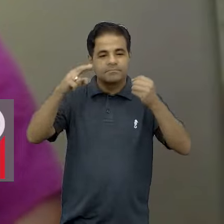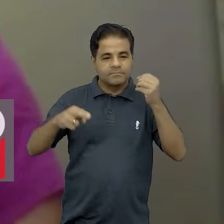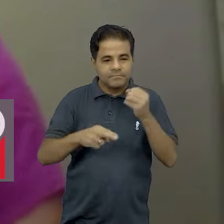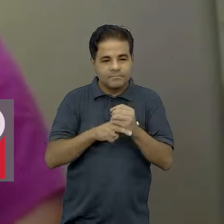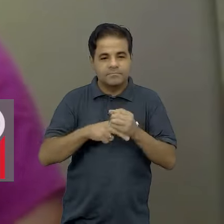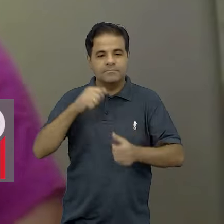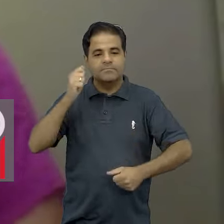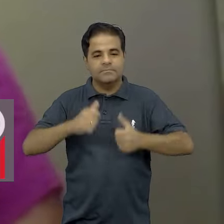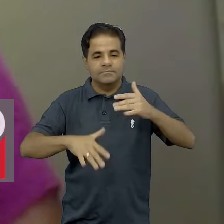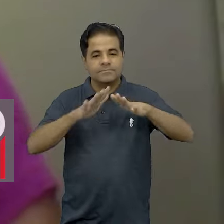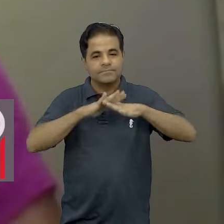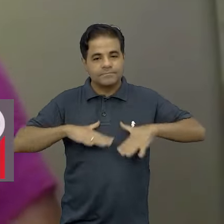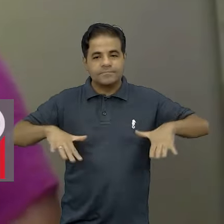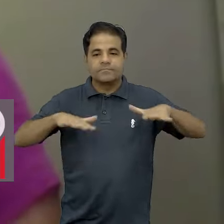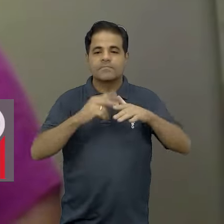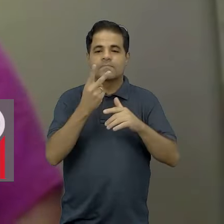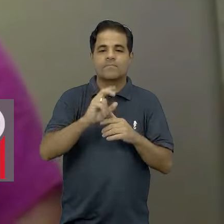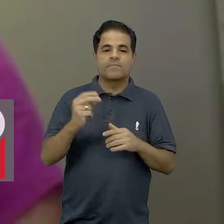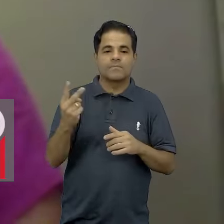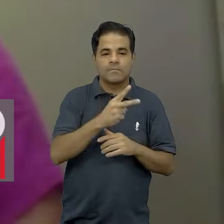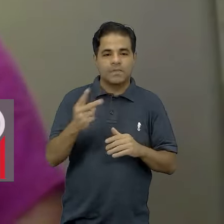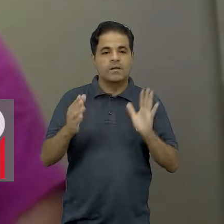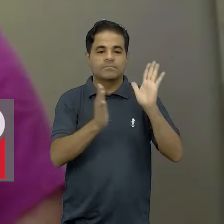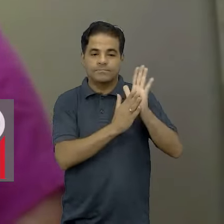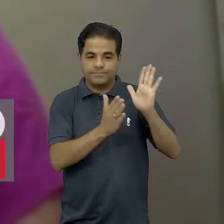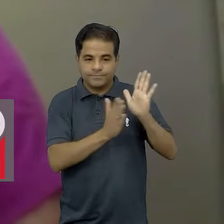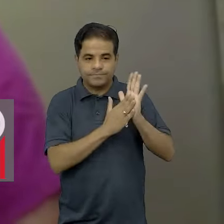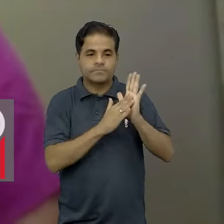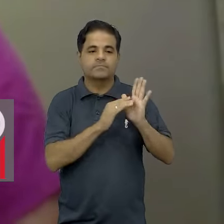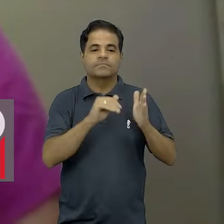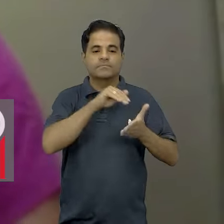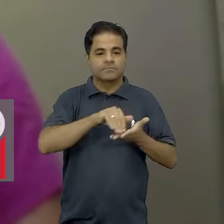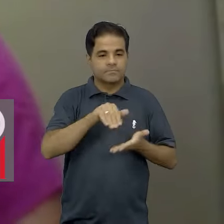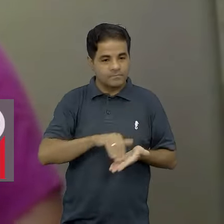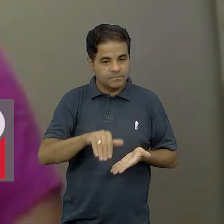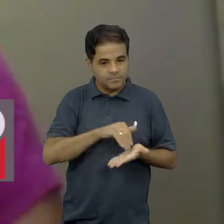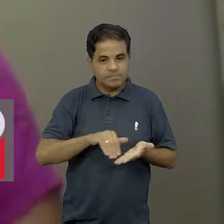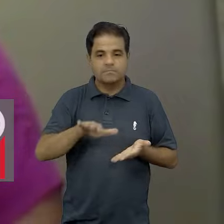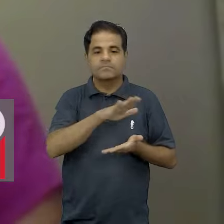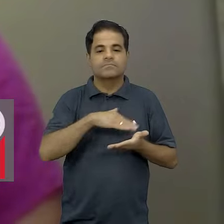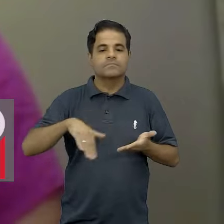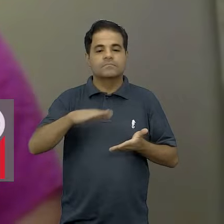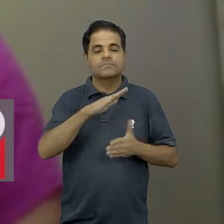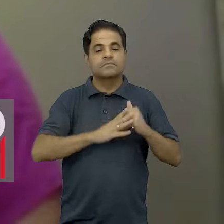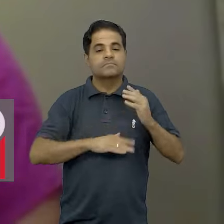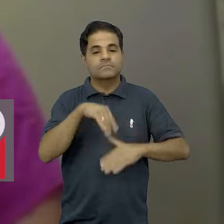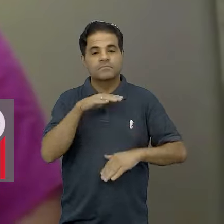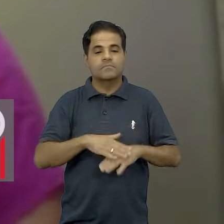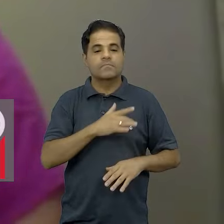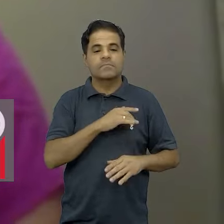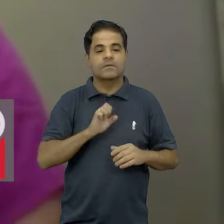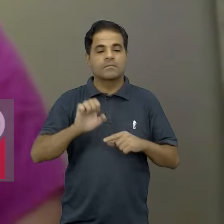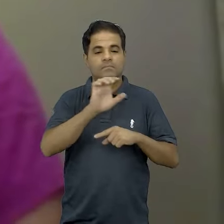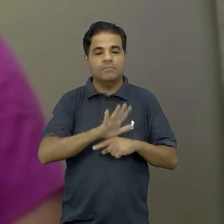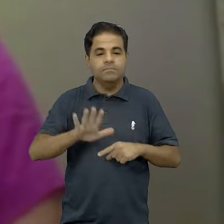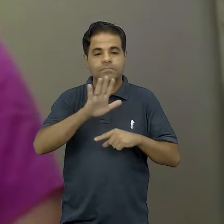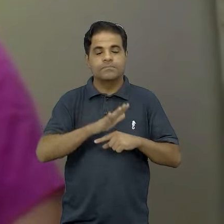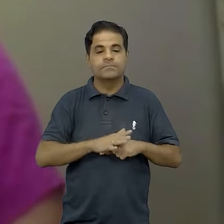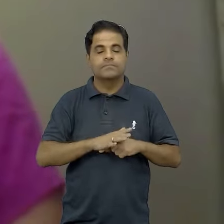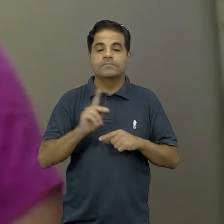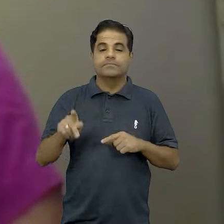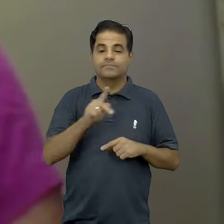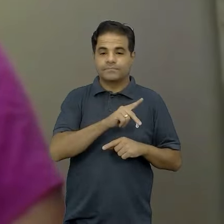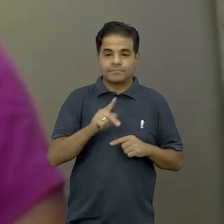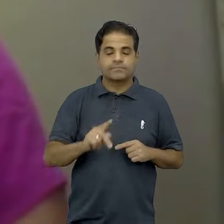de 2022, proposto pela Secretaria de Educação do Estado de São Paulo. Eu sou